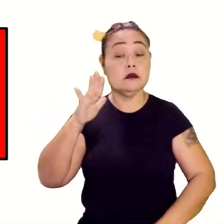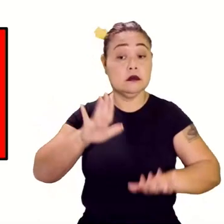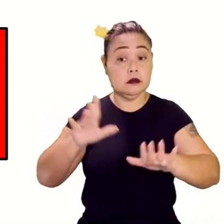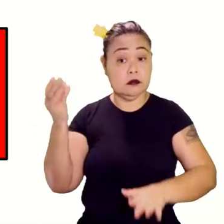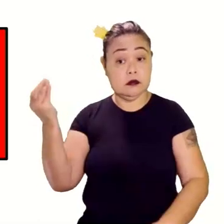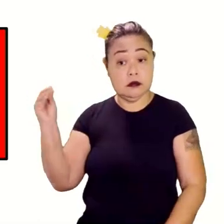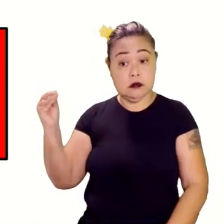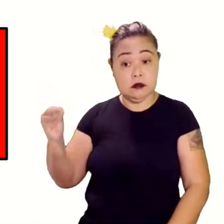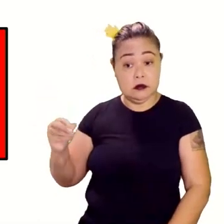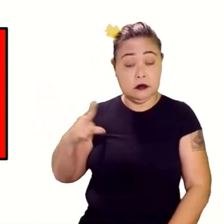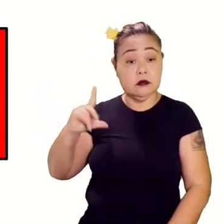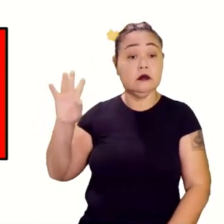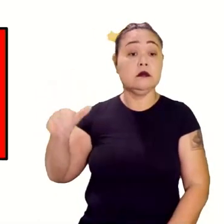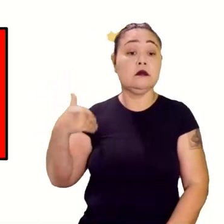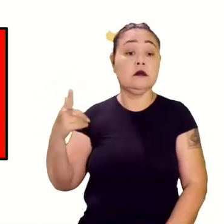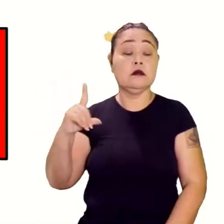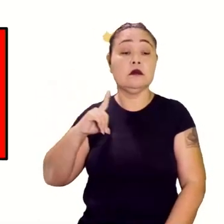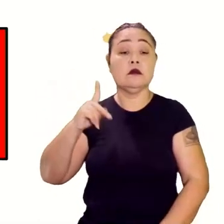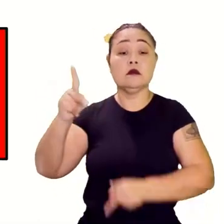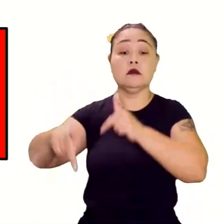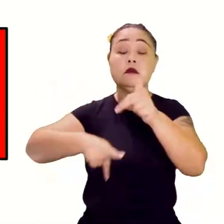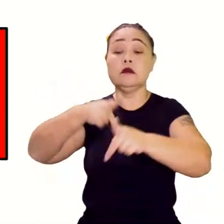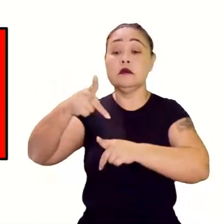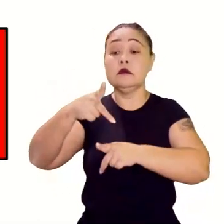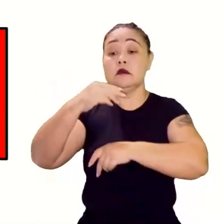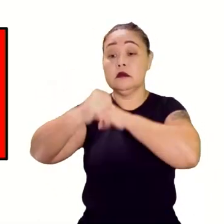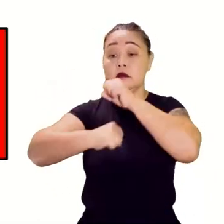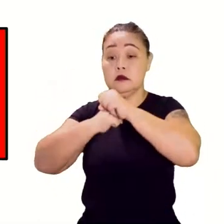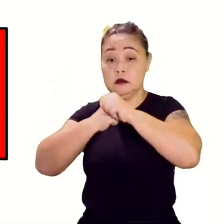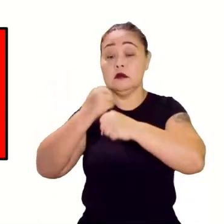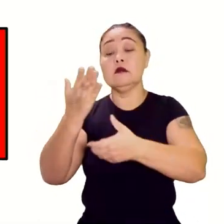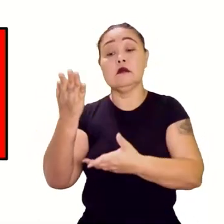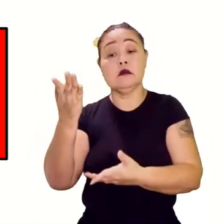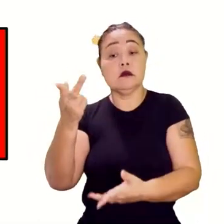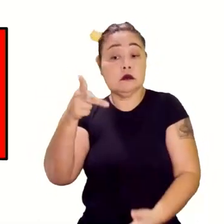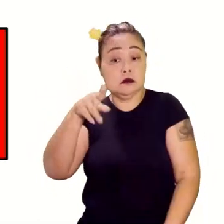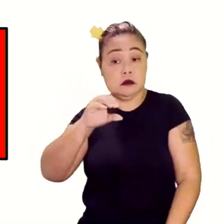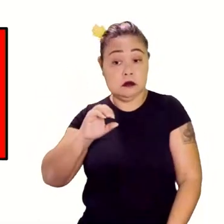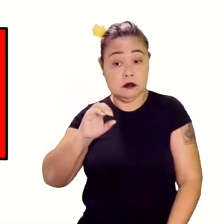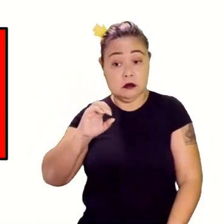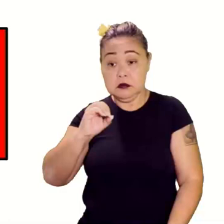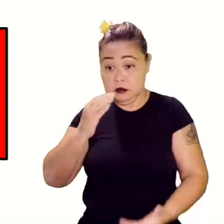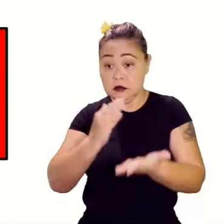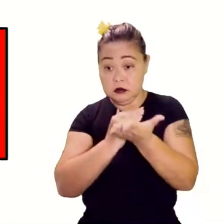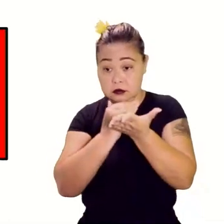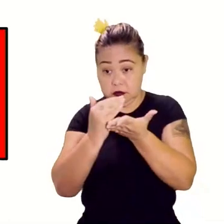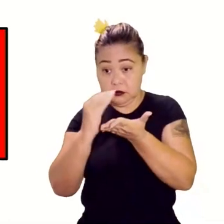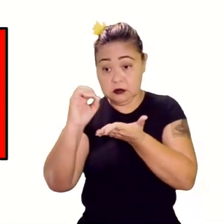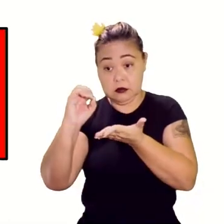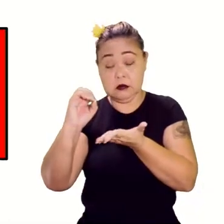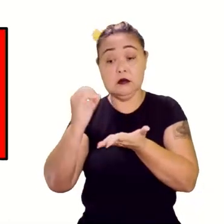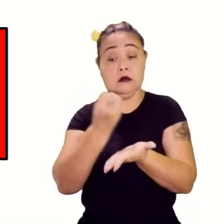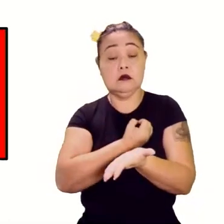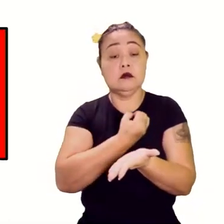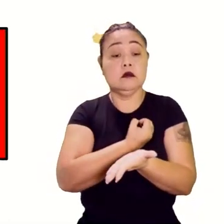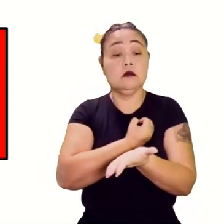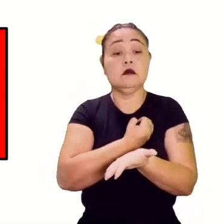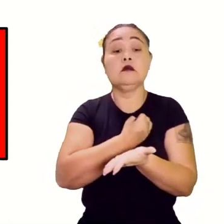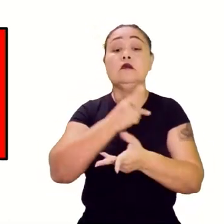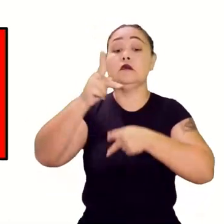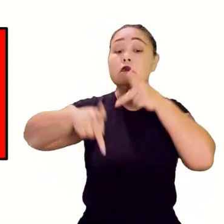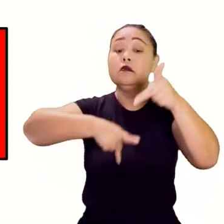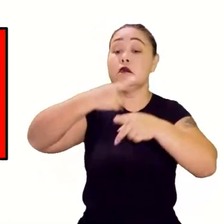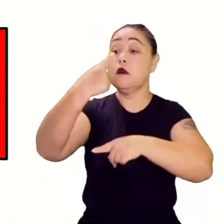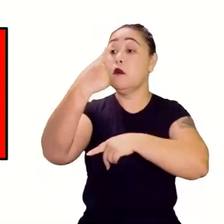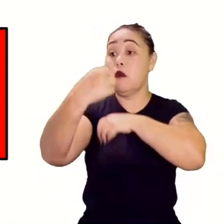alguns dados aqui do problema. Nós temos a população do ano base, vamos chamar de P0. Temos a população após